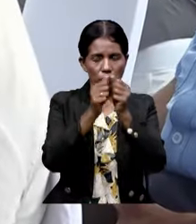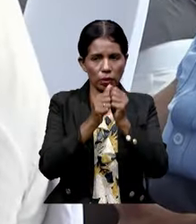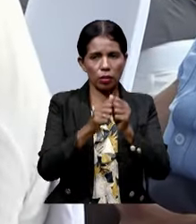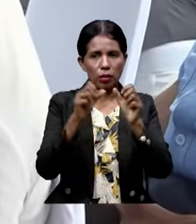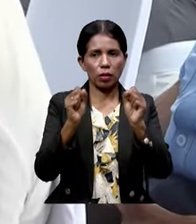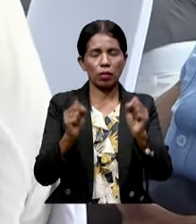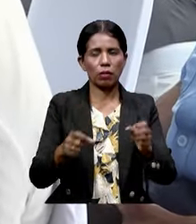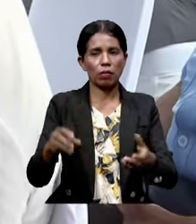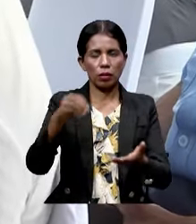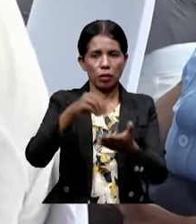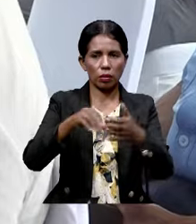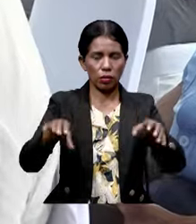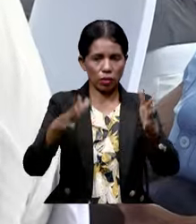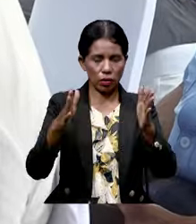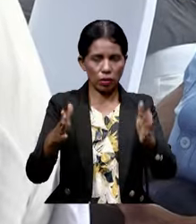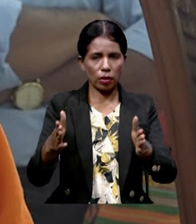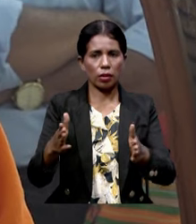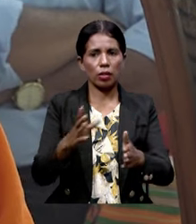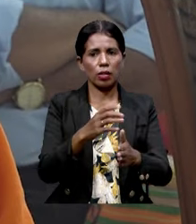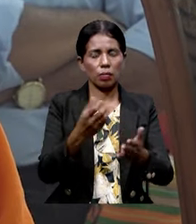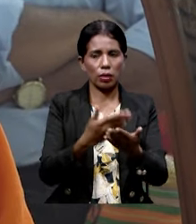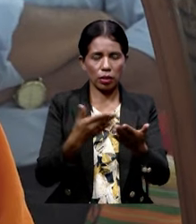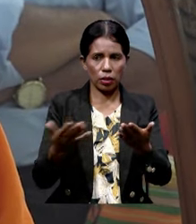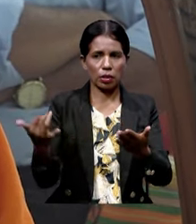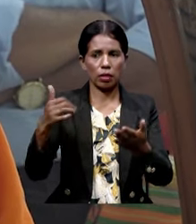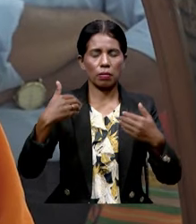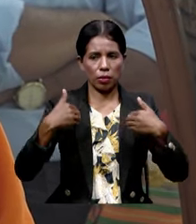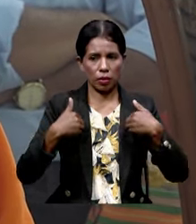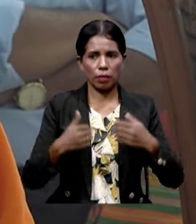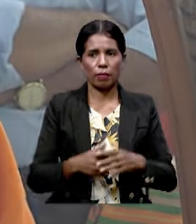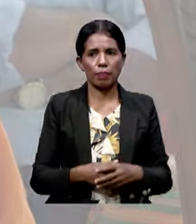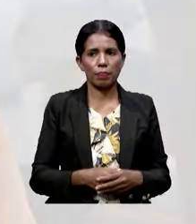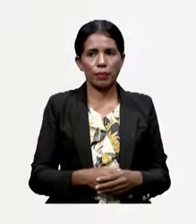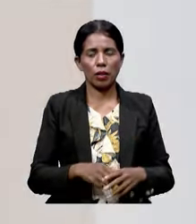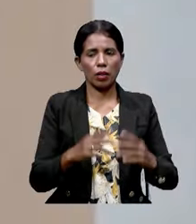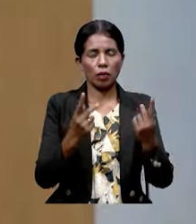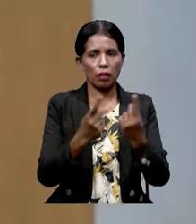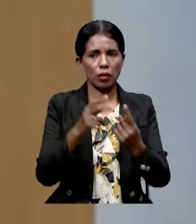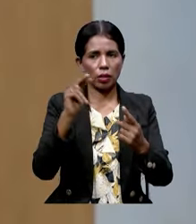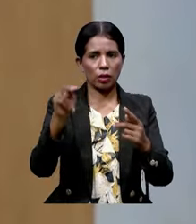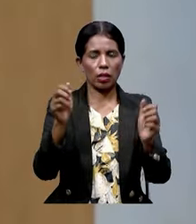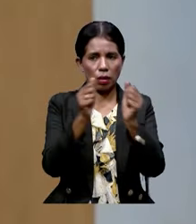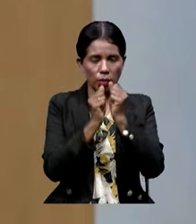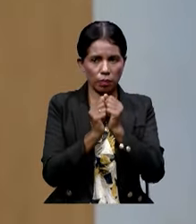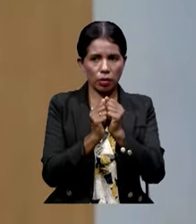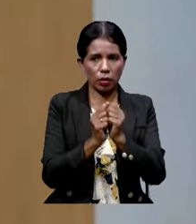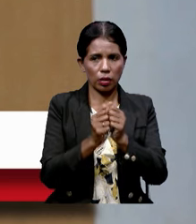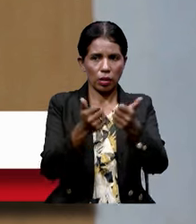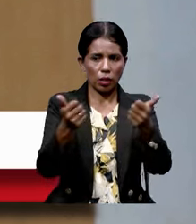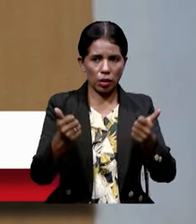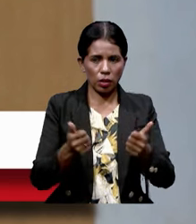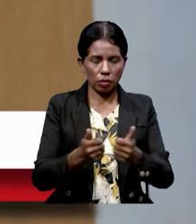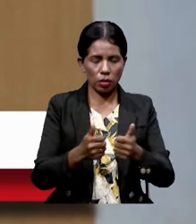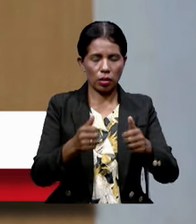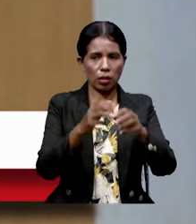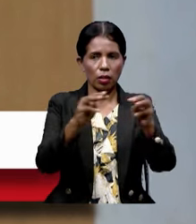bela explora recursos Sira, nem bem a hija, Rodiak. Maka companhia ne maka mútuo com a Autoridade lá o